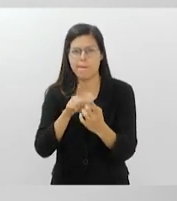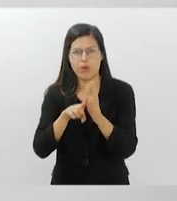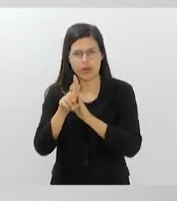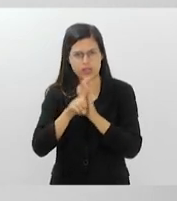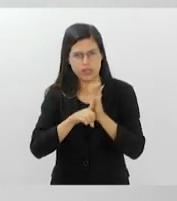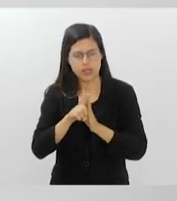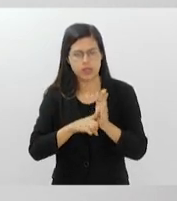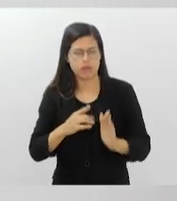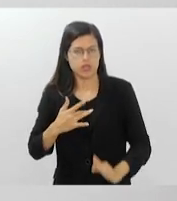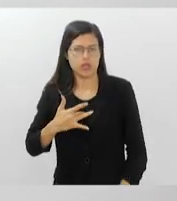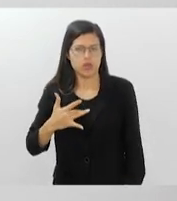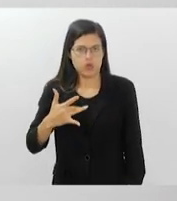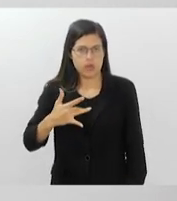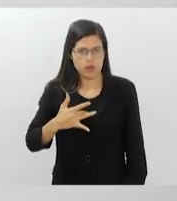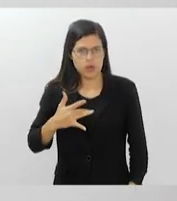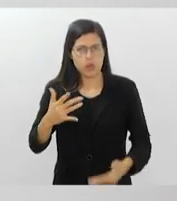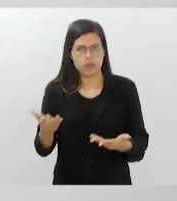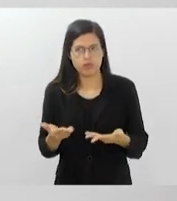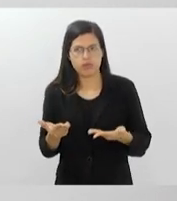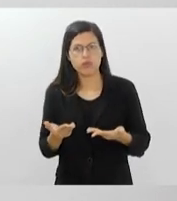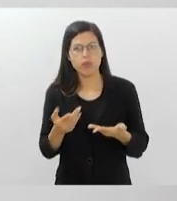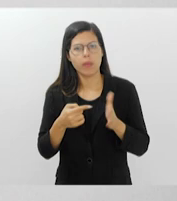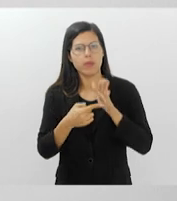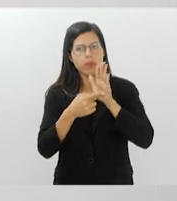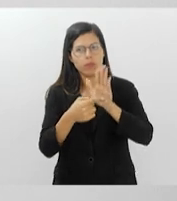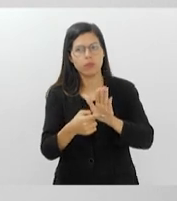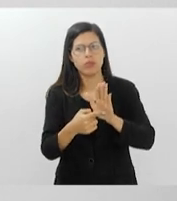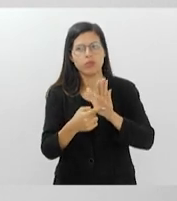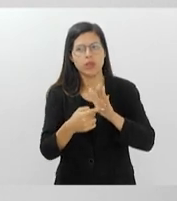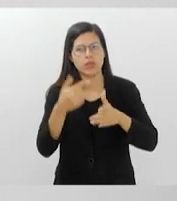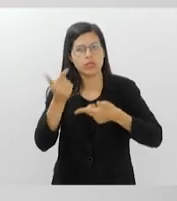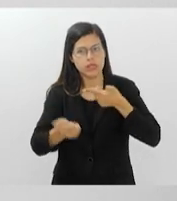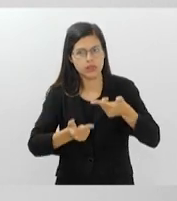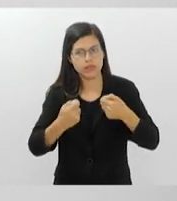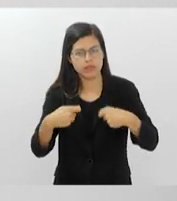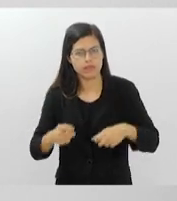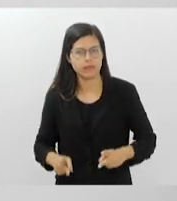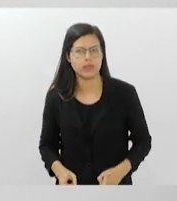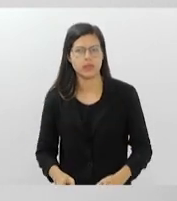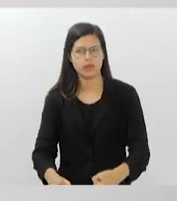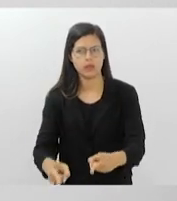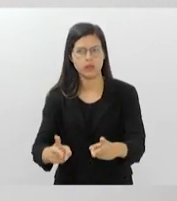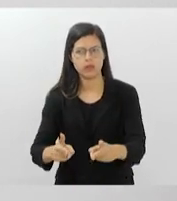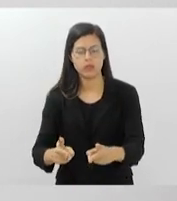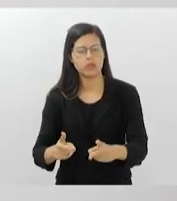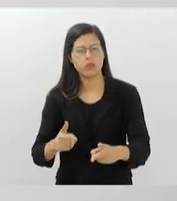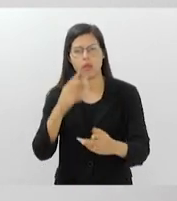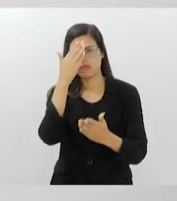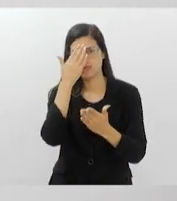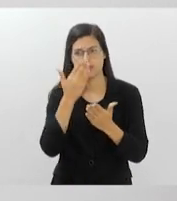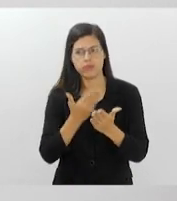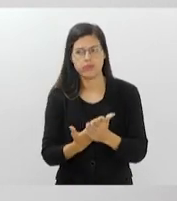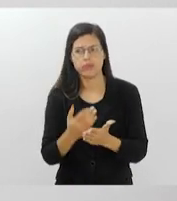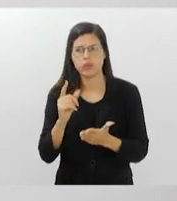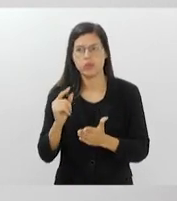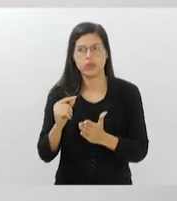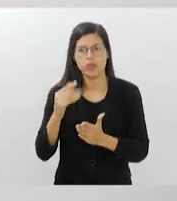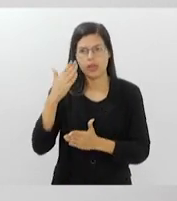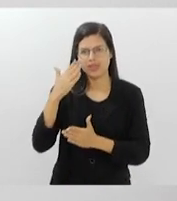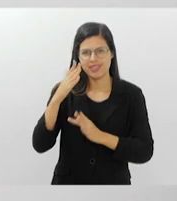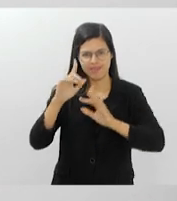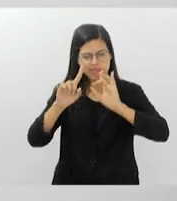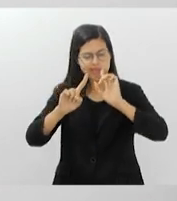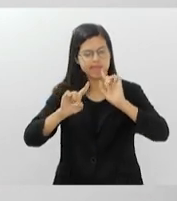Então hoje eu tô aqui para reforçar isso esse trabalho tem que continuar né e eu acho que esse sucesso